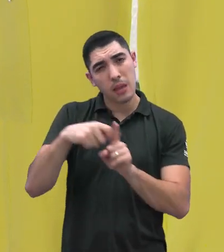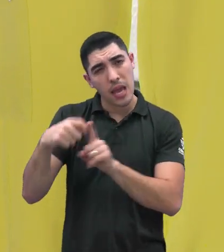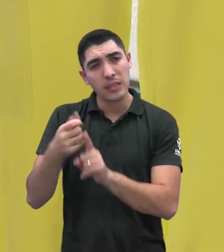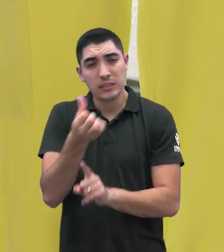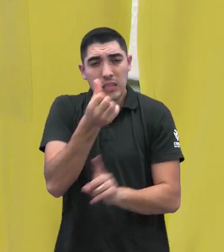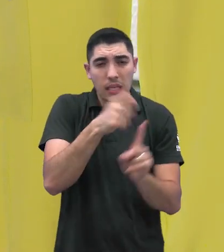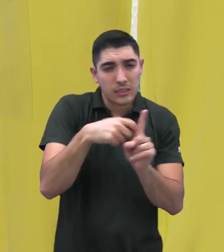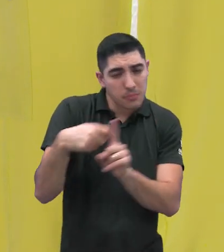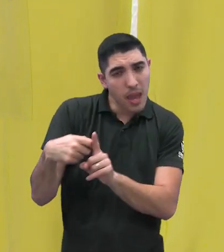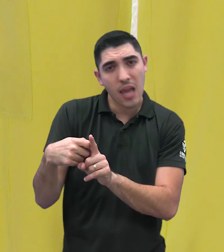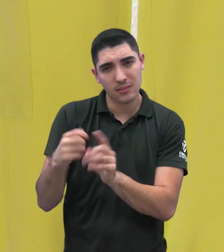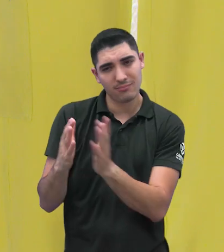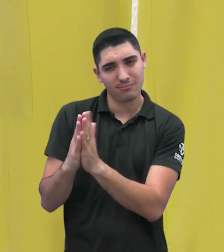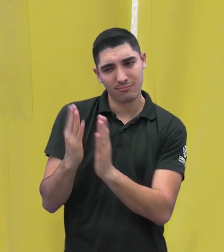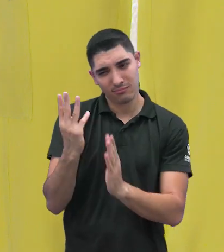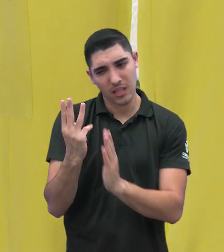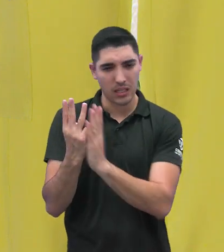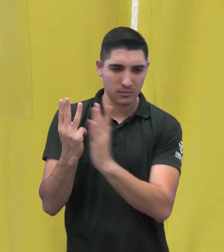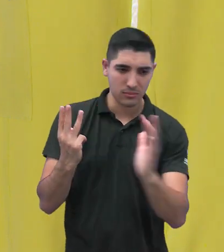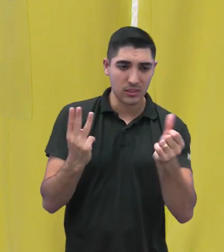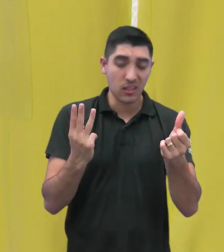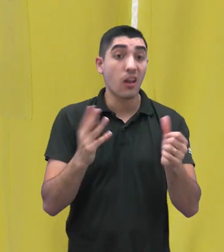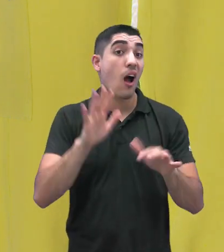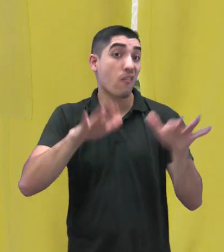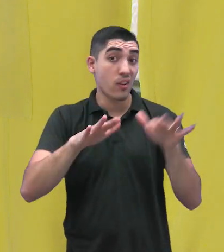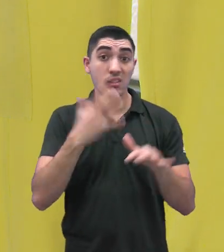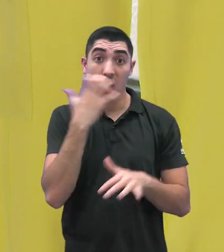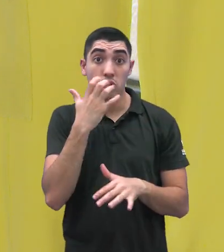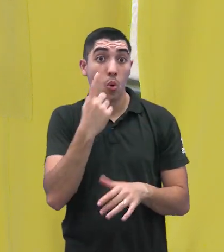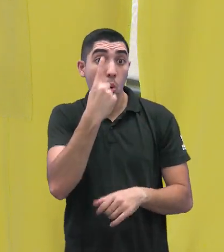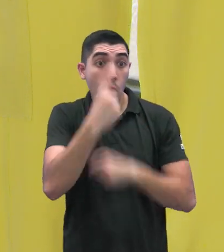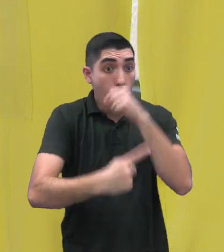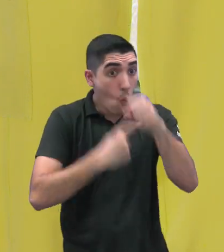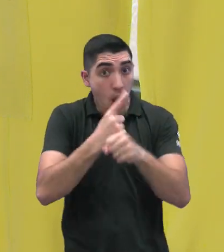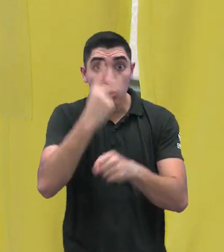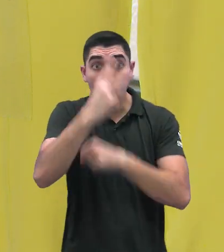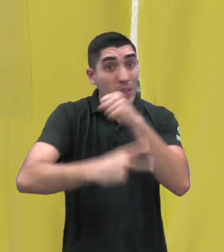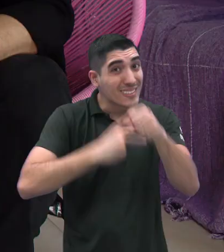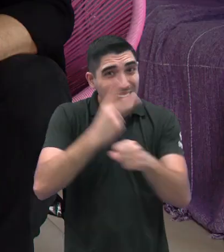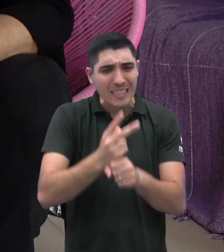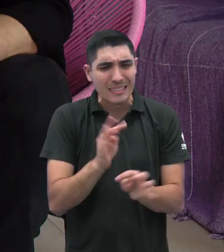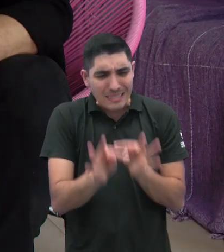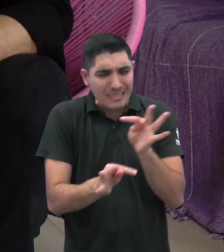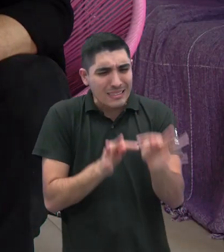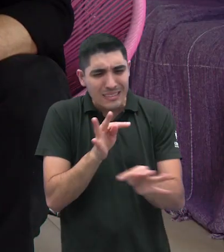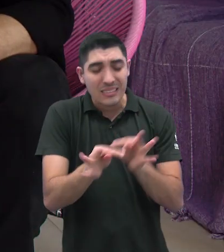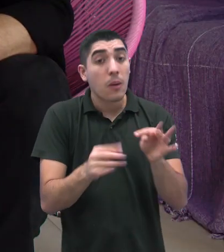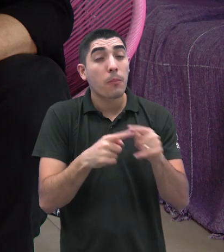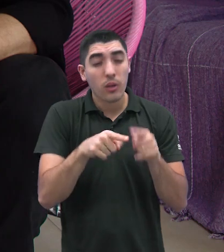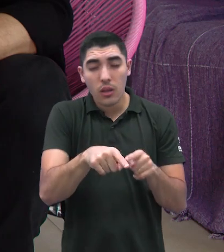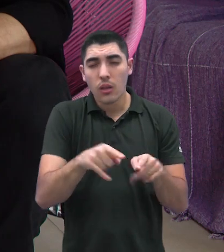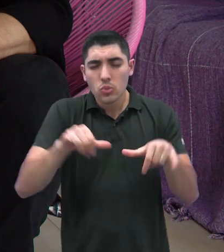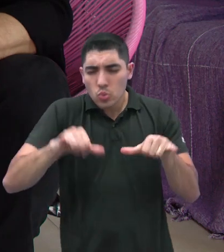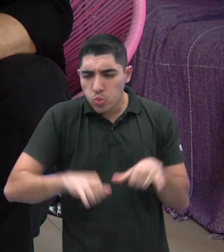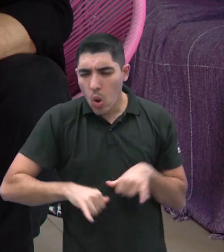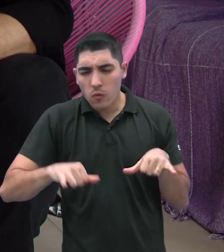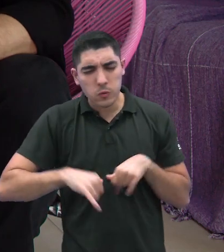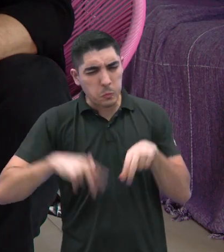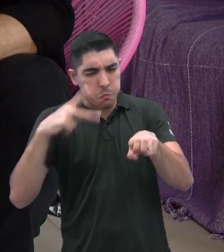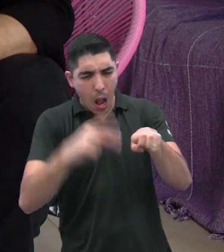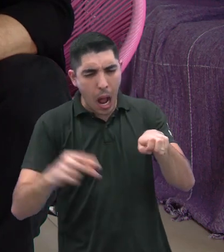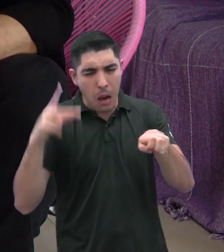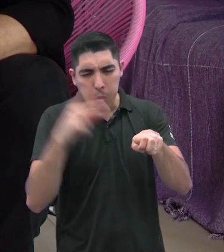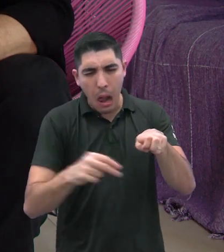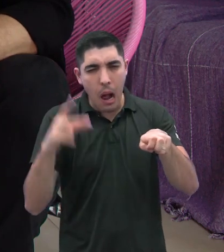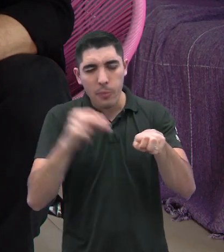ficarem prontos, quando são coisas leves, né? Tem cachorro que já ficou com a gente 1, 2 anos em tratamento. Sim. Porque eles vêm num estado tão deplorável que a